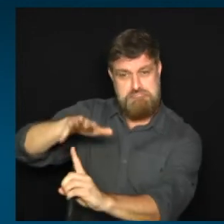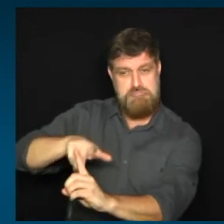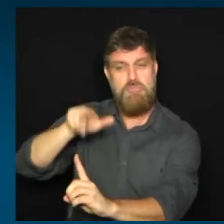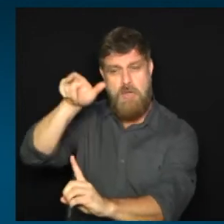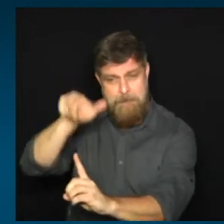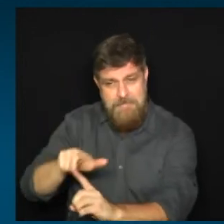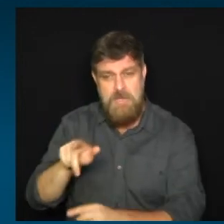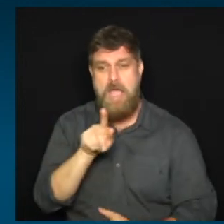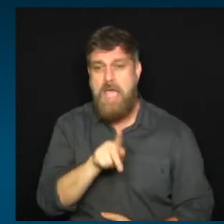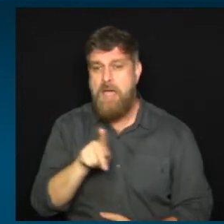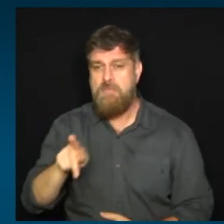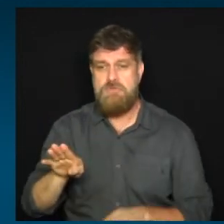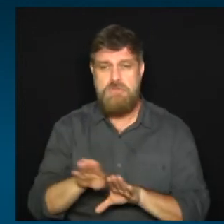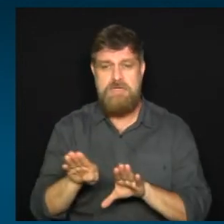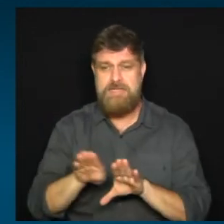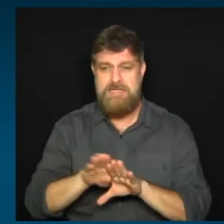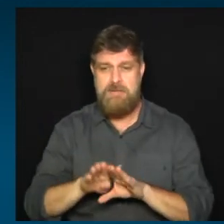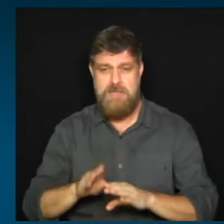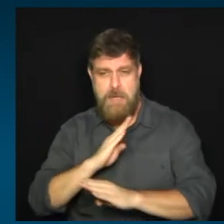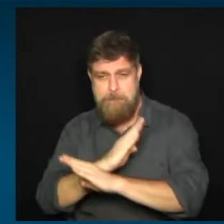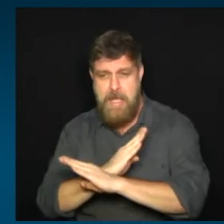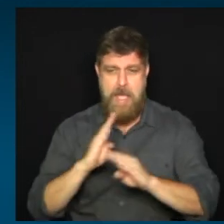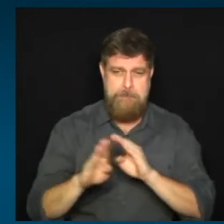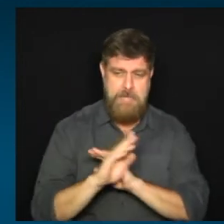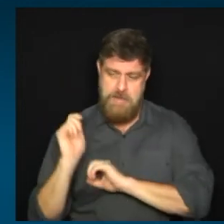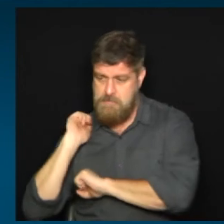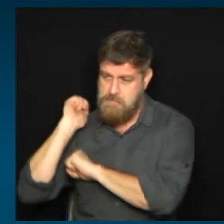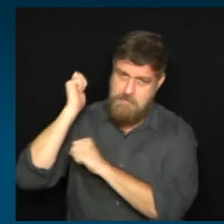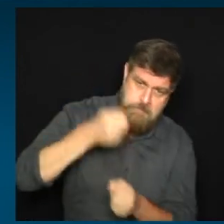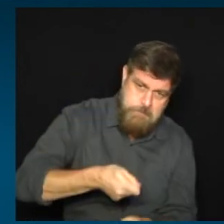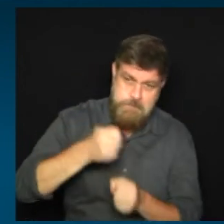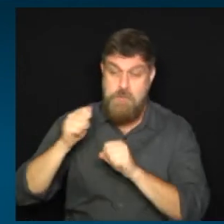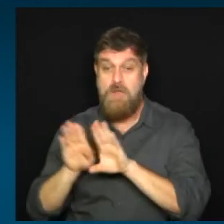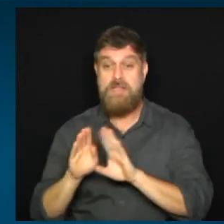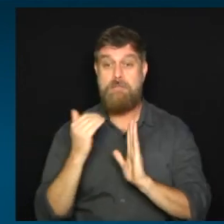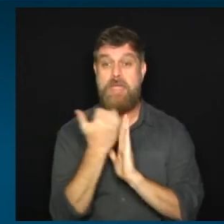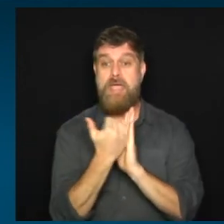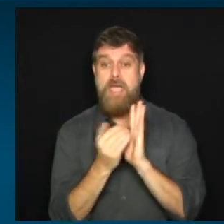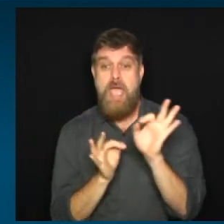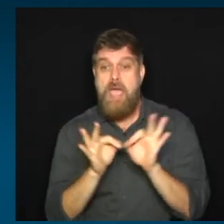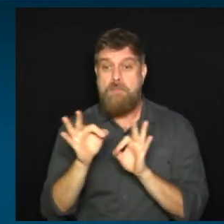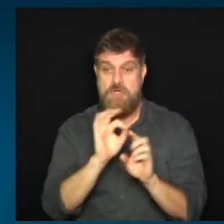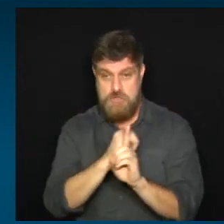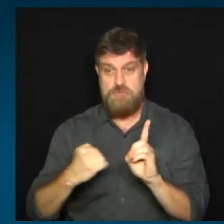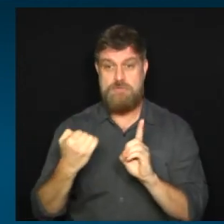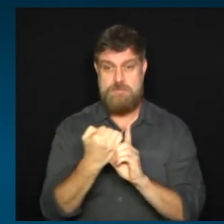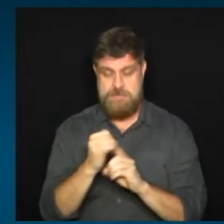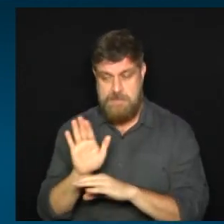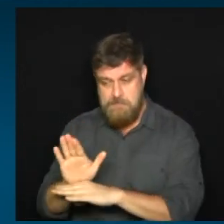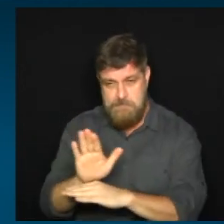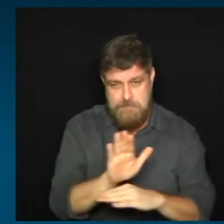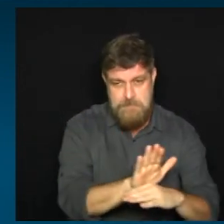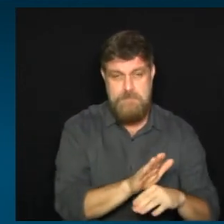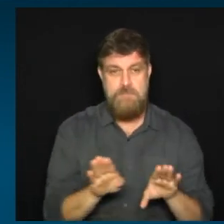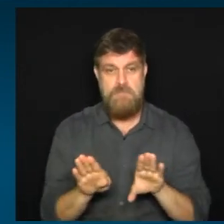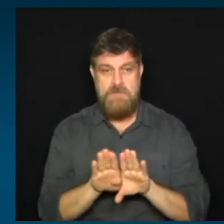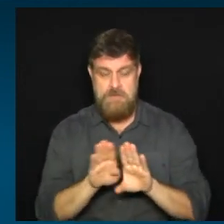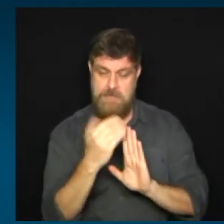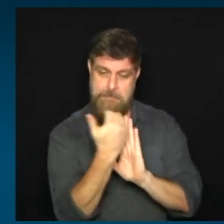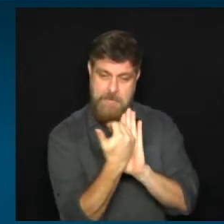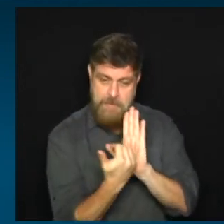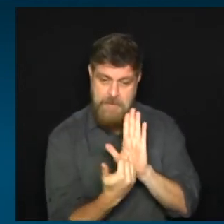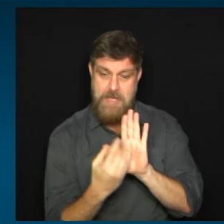e mestre de diversas artes marciais, além de desenvolver projetos sociais na área. Também está na pauta o projeto de